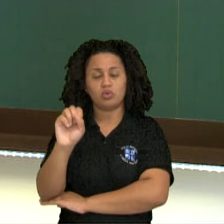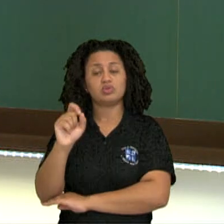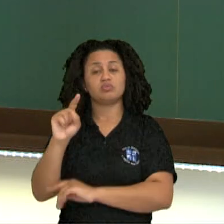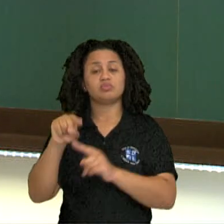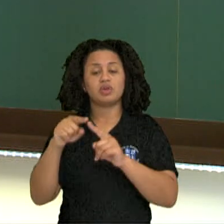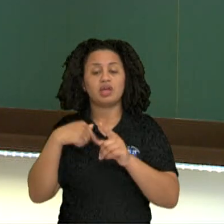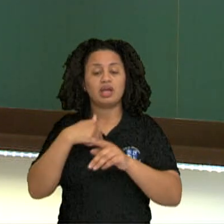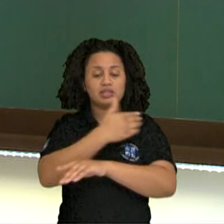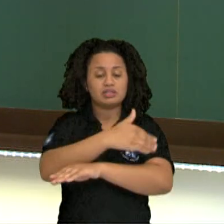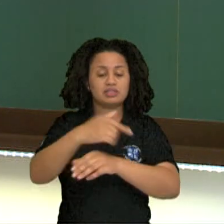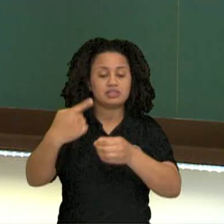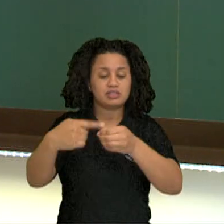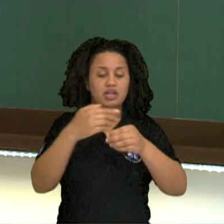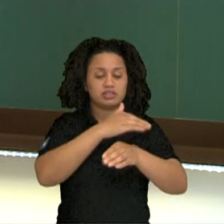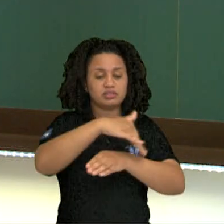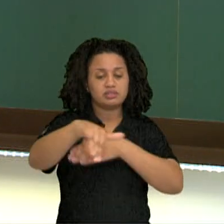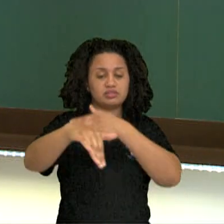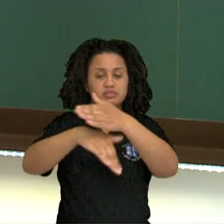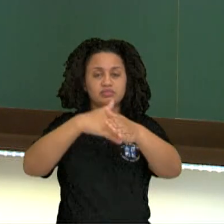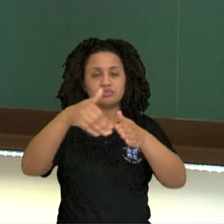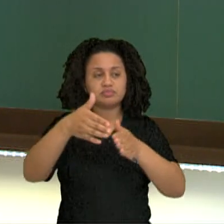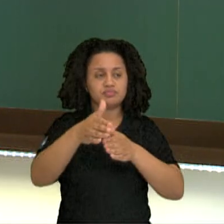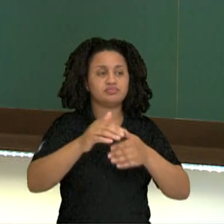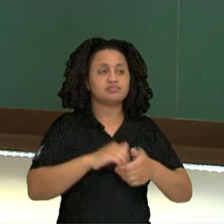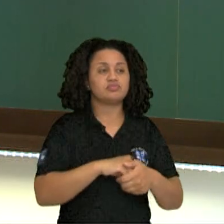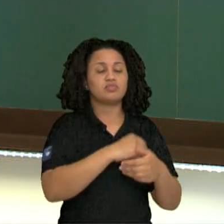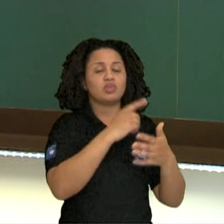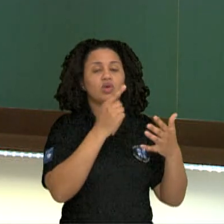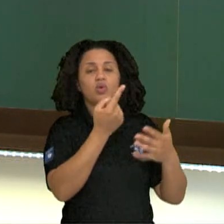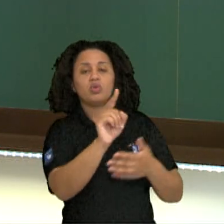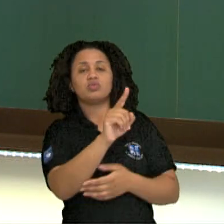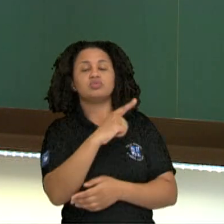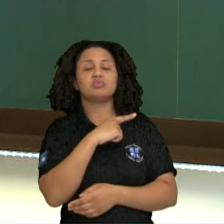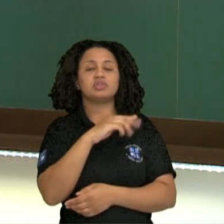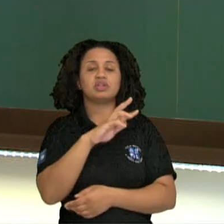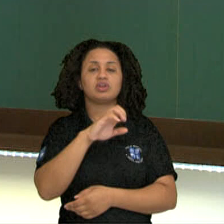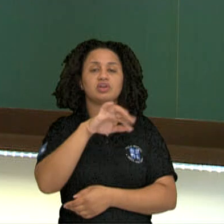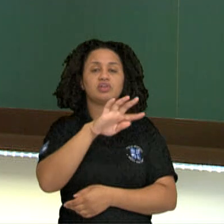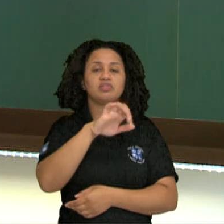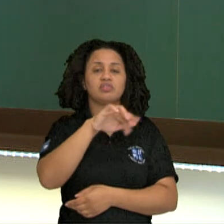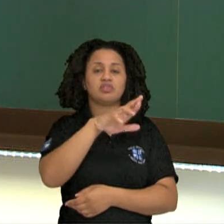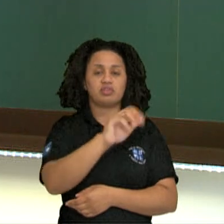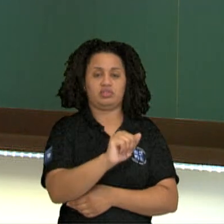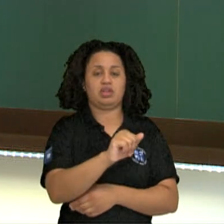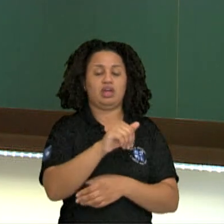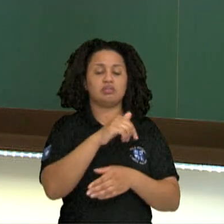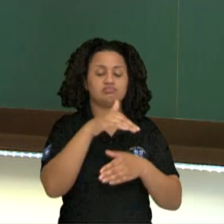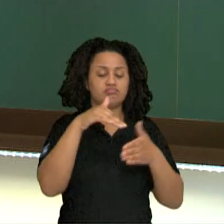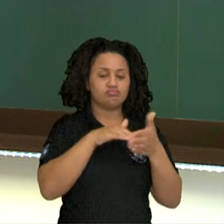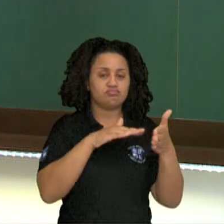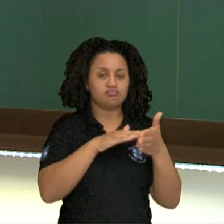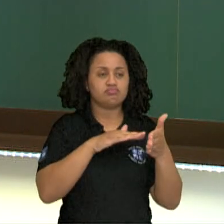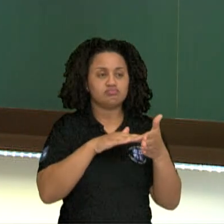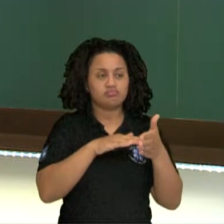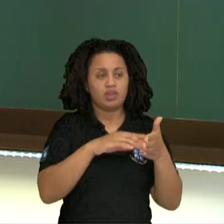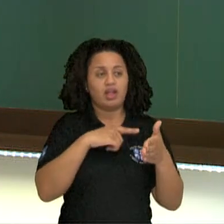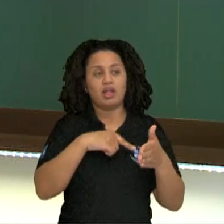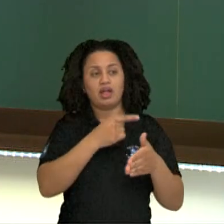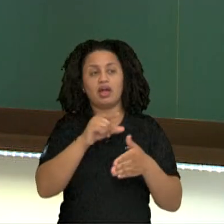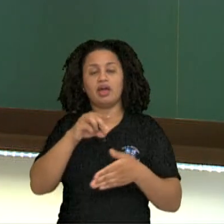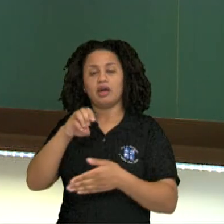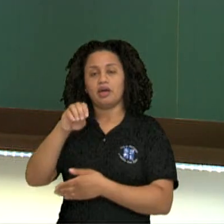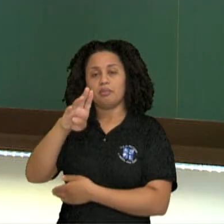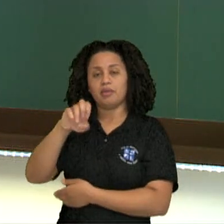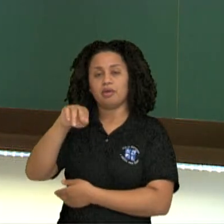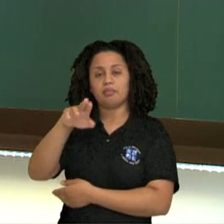e temos as fronteiras que seriam é considerada Ali pela membrana plasmática ele que envolve por fora fronteira da